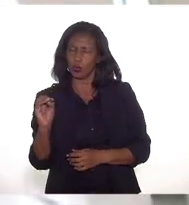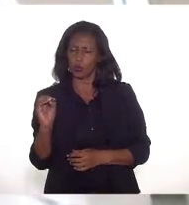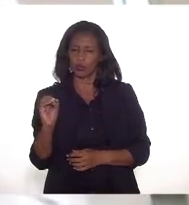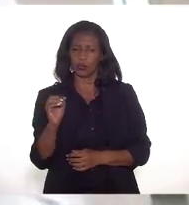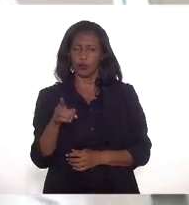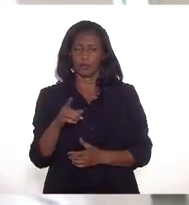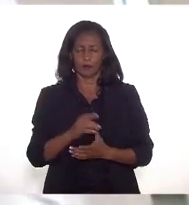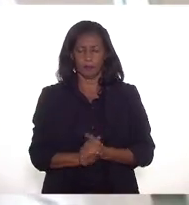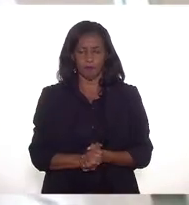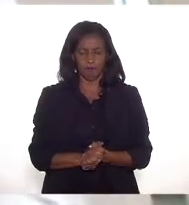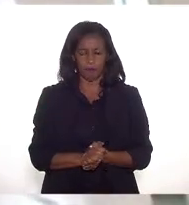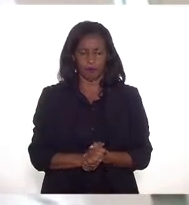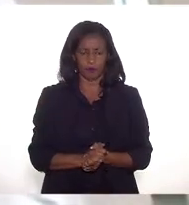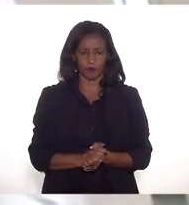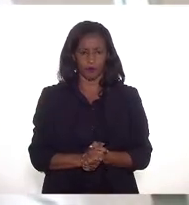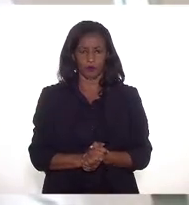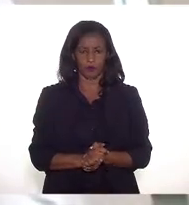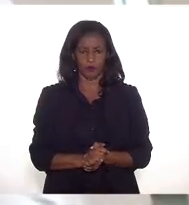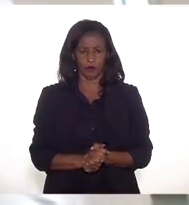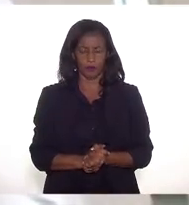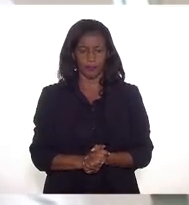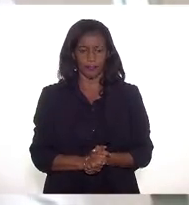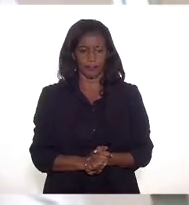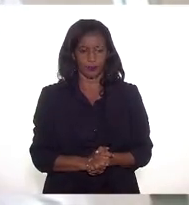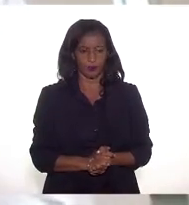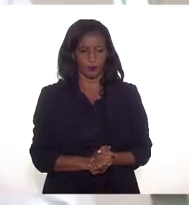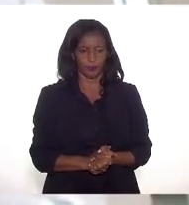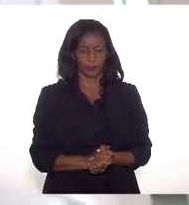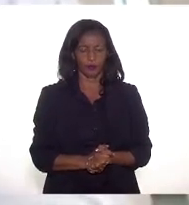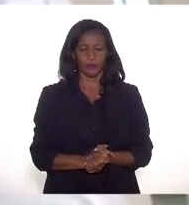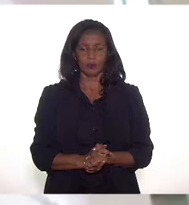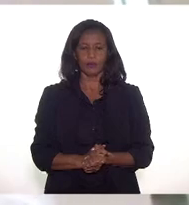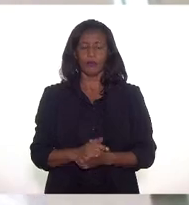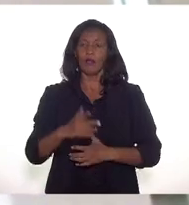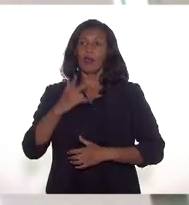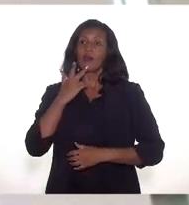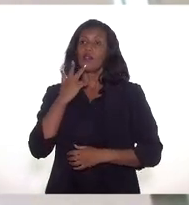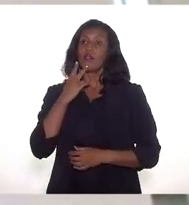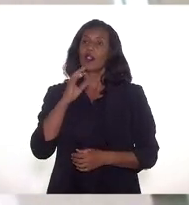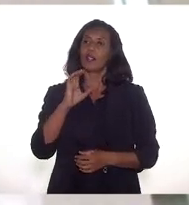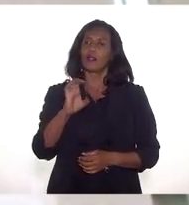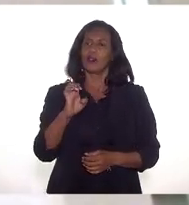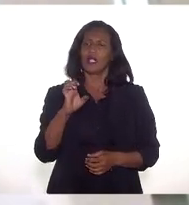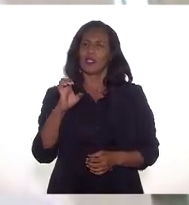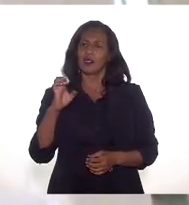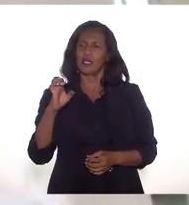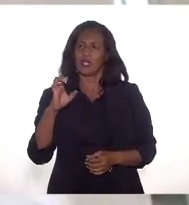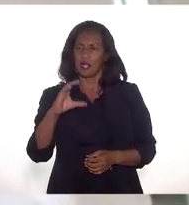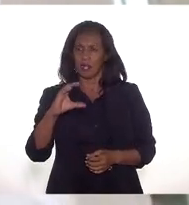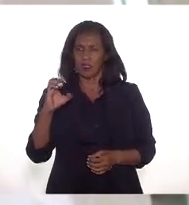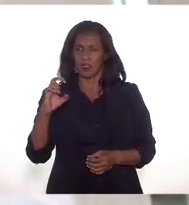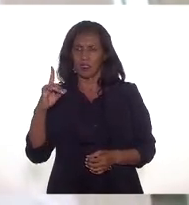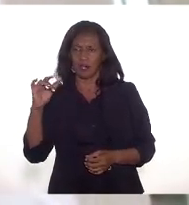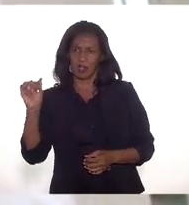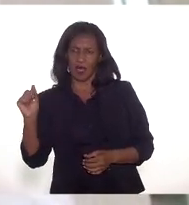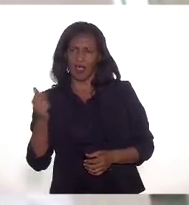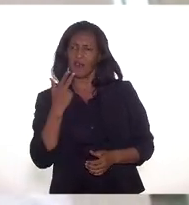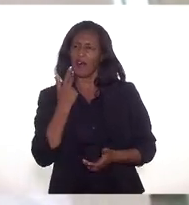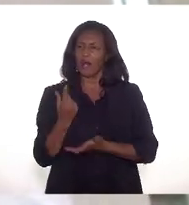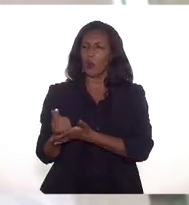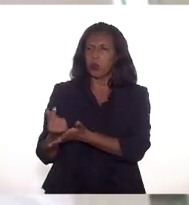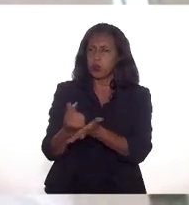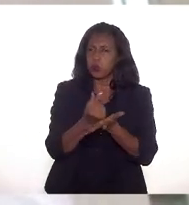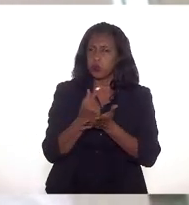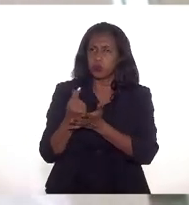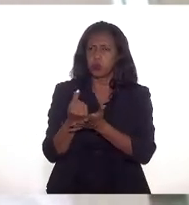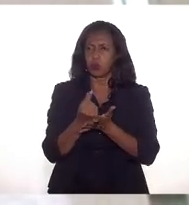Só ainda para complementar, que você colocou pela SEDAI, a gente tem uma limitação legal. A LRF é muito clara. Receita de capital tem